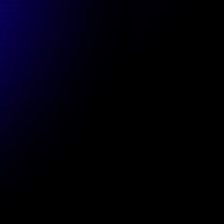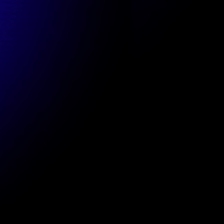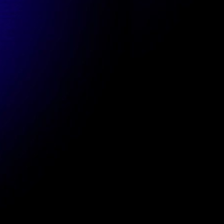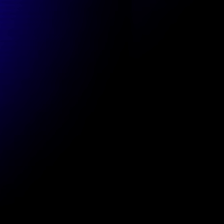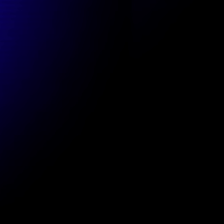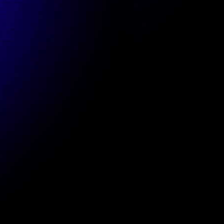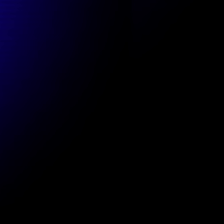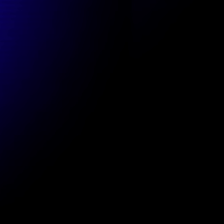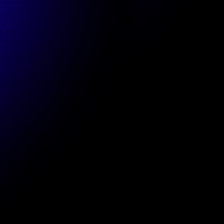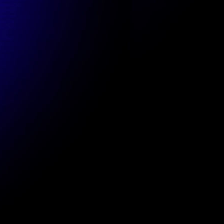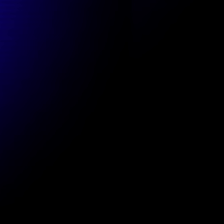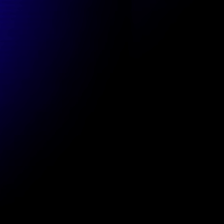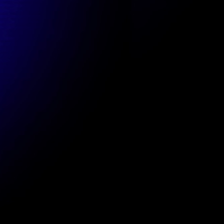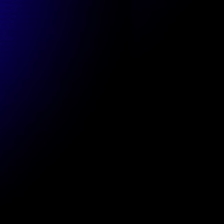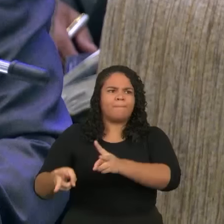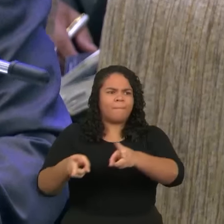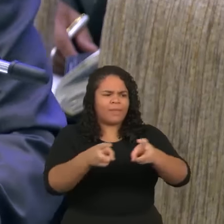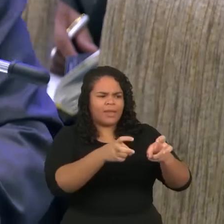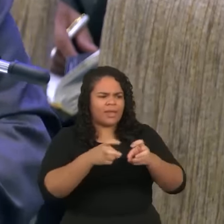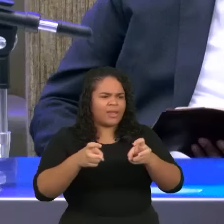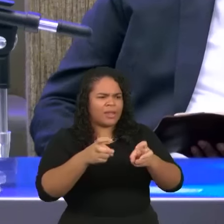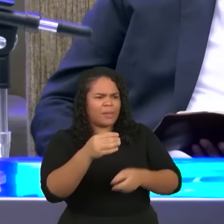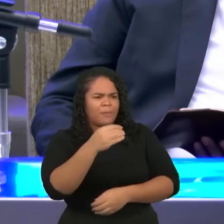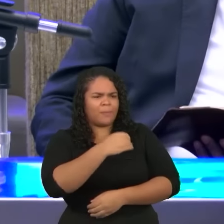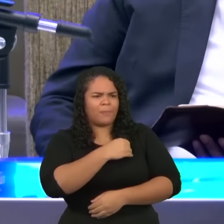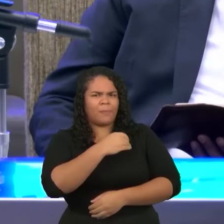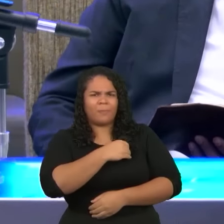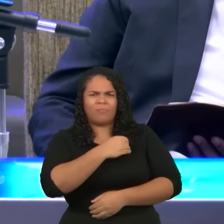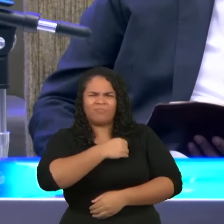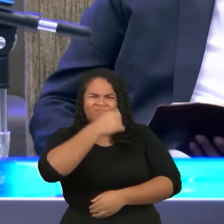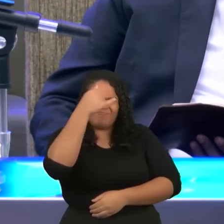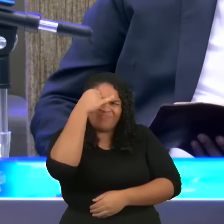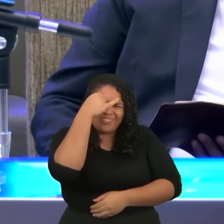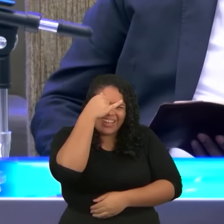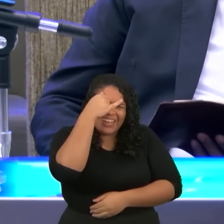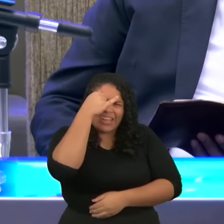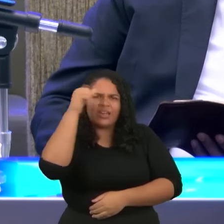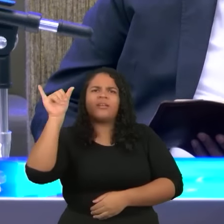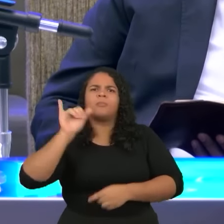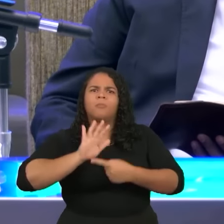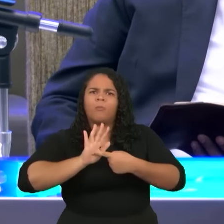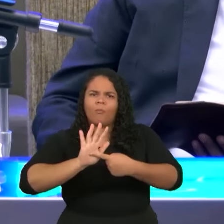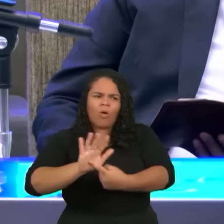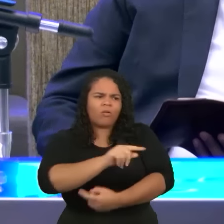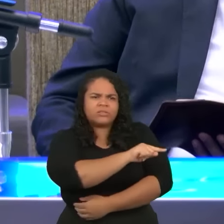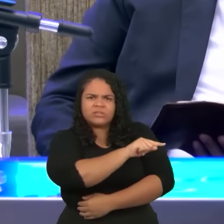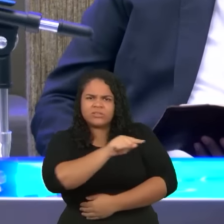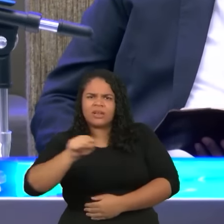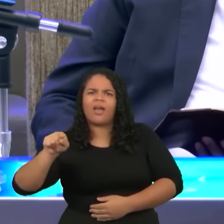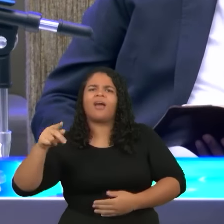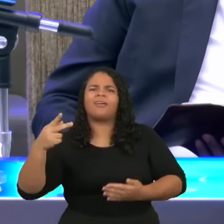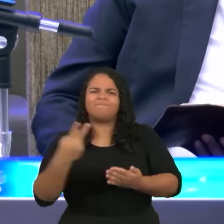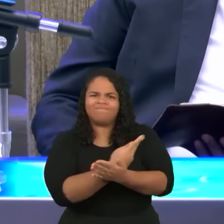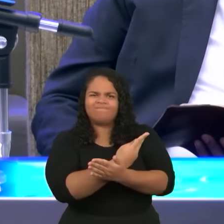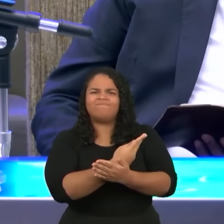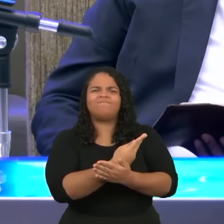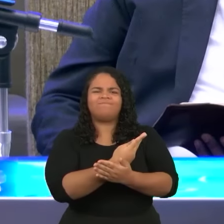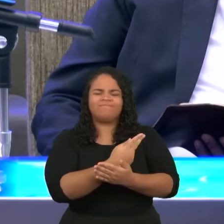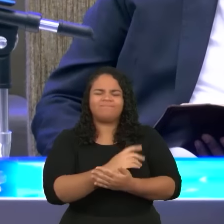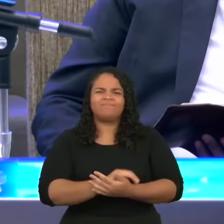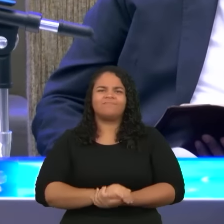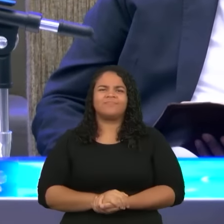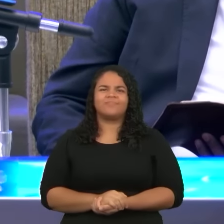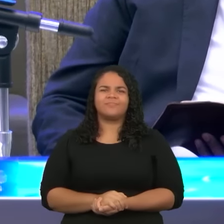condenai-as condenai condenai-as condenai condenai-as condenai-as